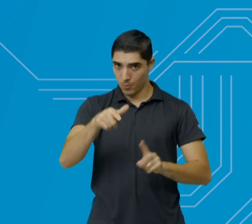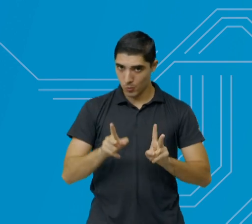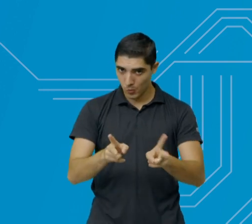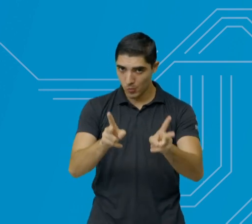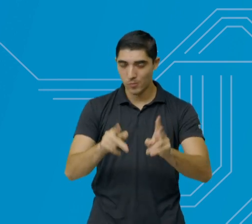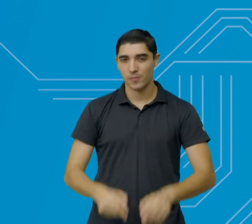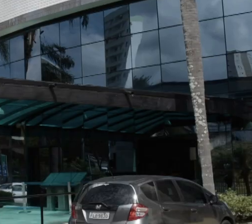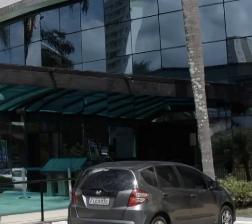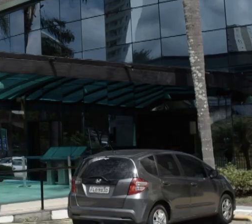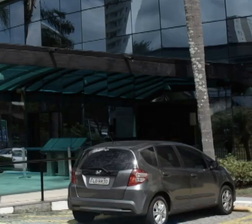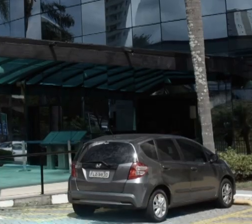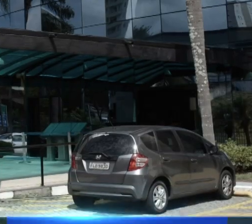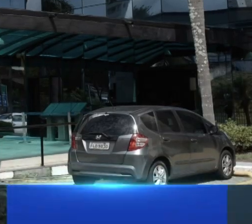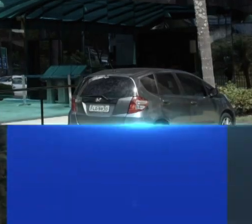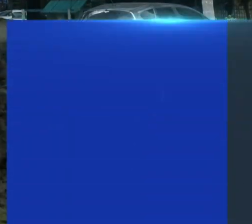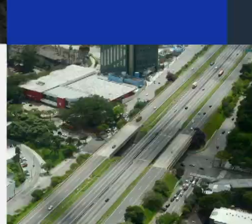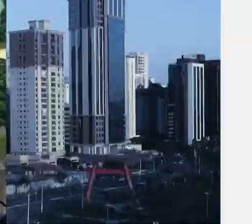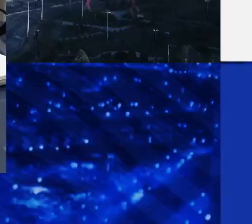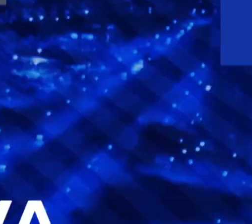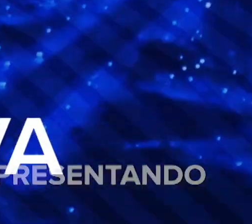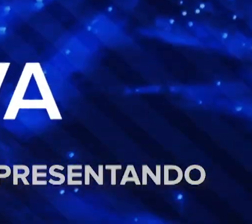não sai daí.